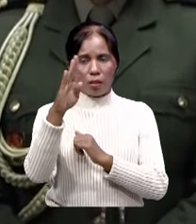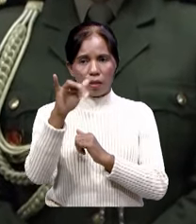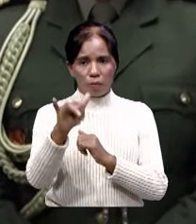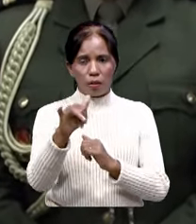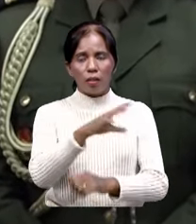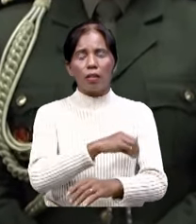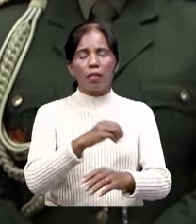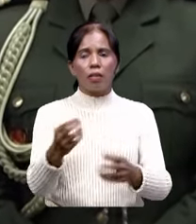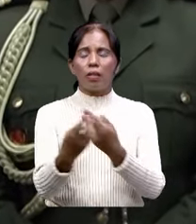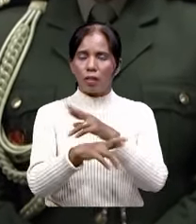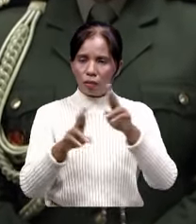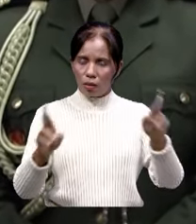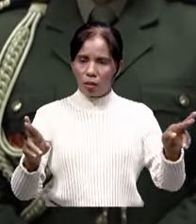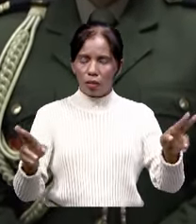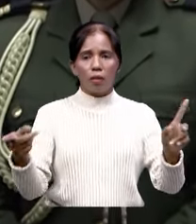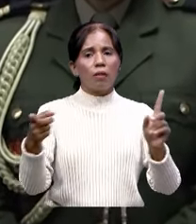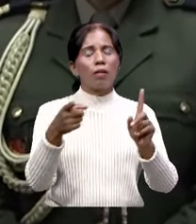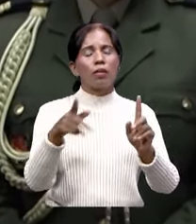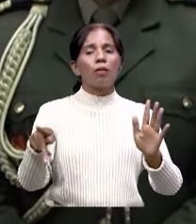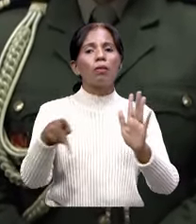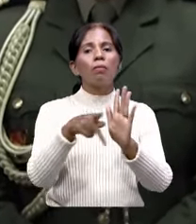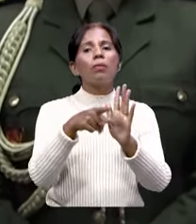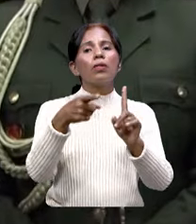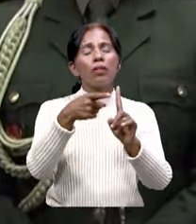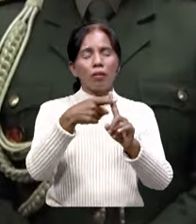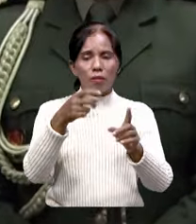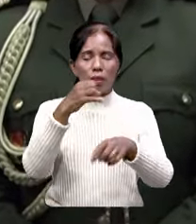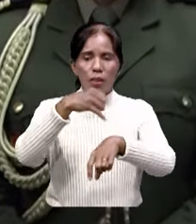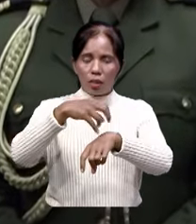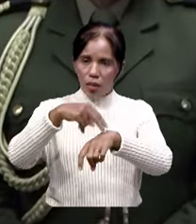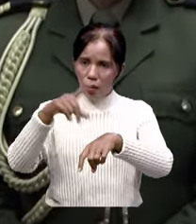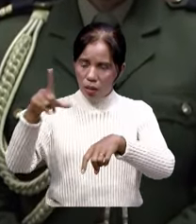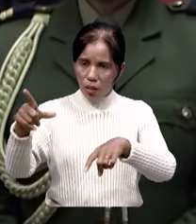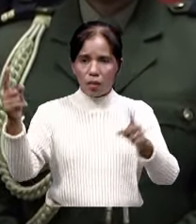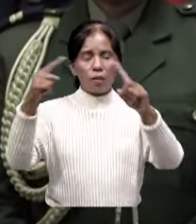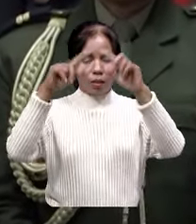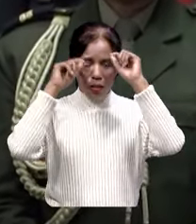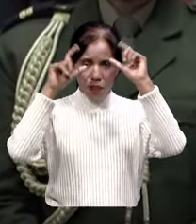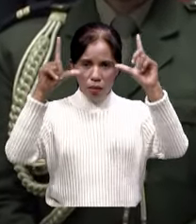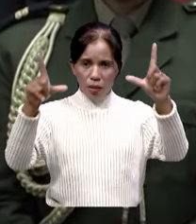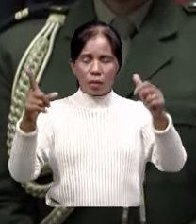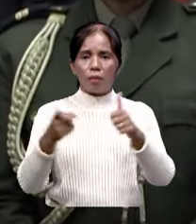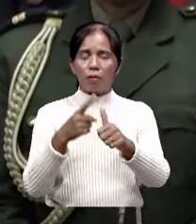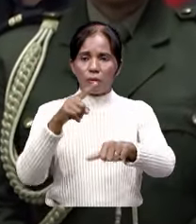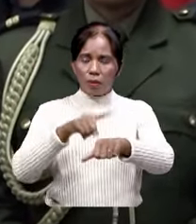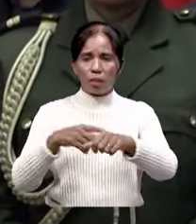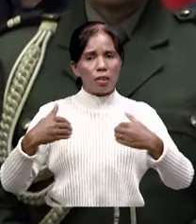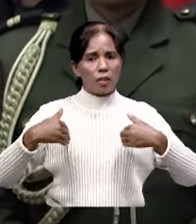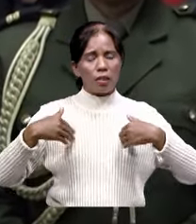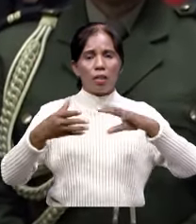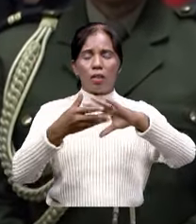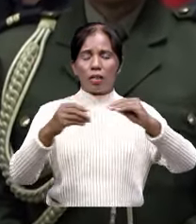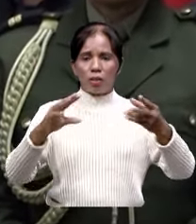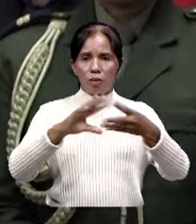risultato impatto positivo internazionalmente va Timor Leste prima vez e a storia WTO